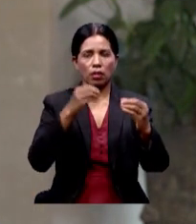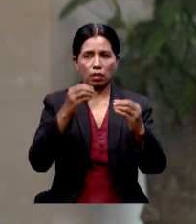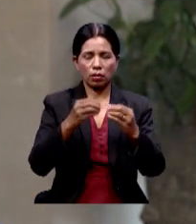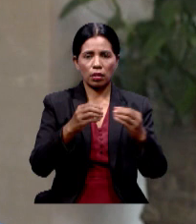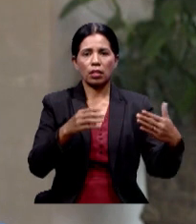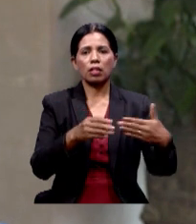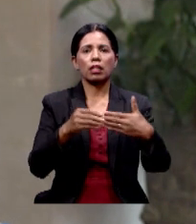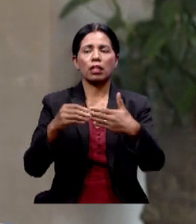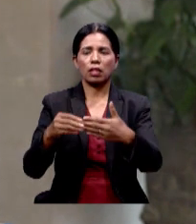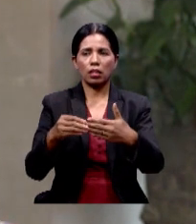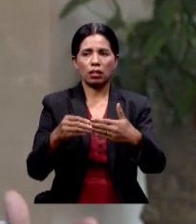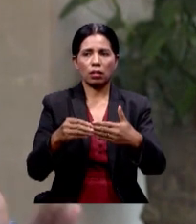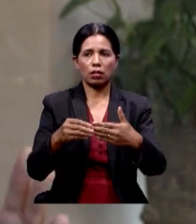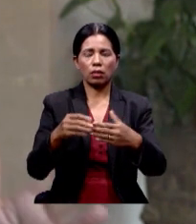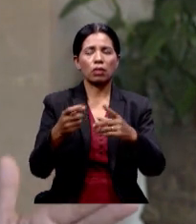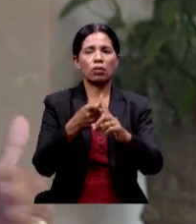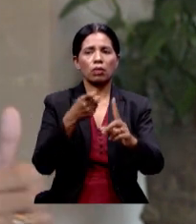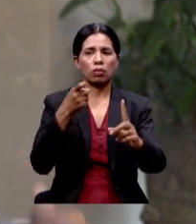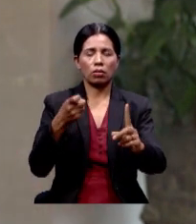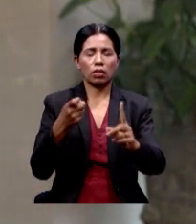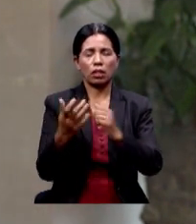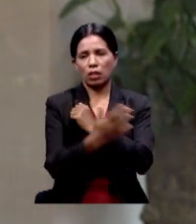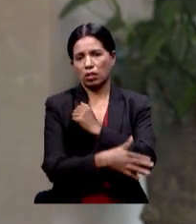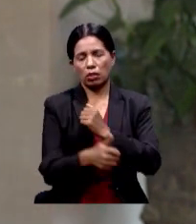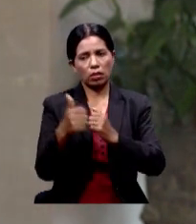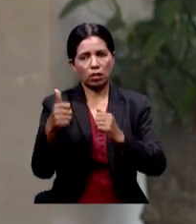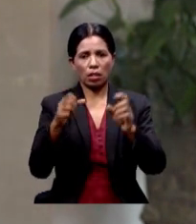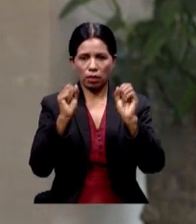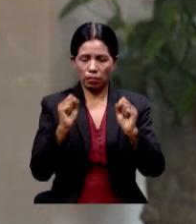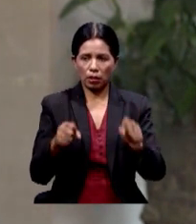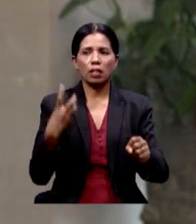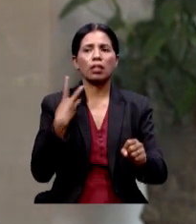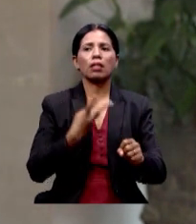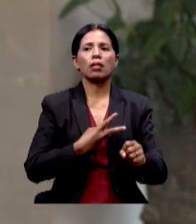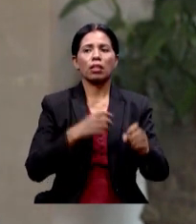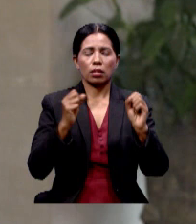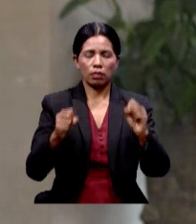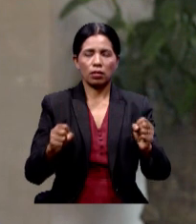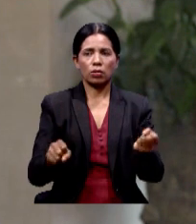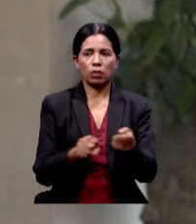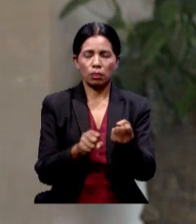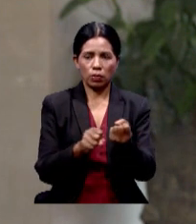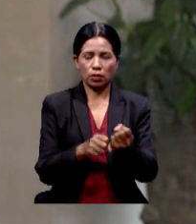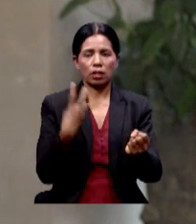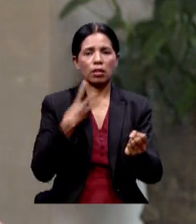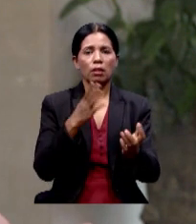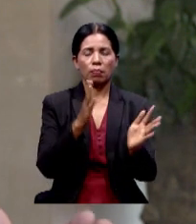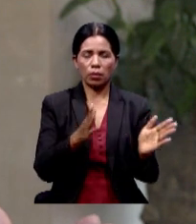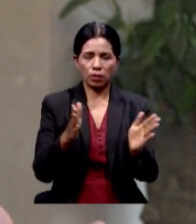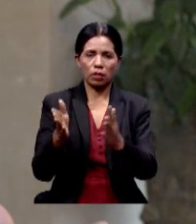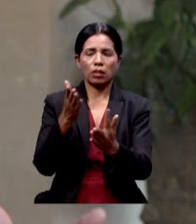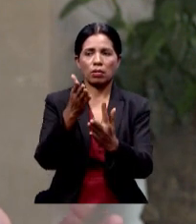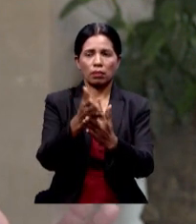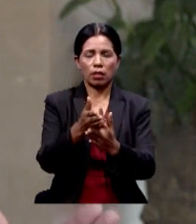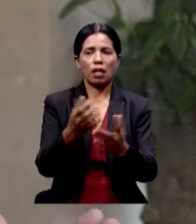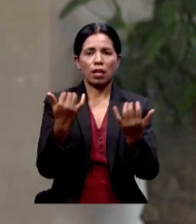Organização região Selucnia para Bele e Tania reforça e Tania processo de adesão. Mas em